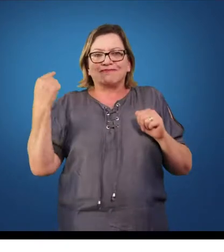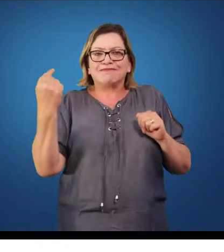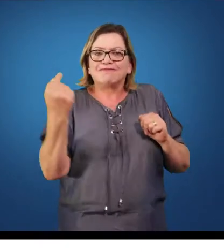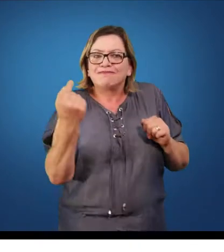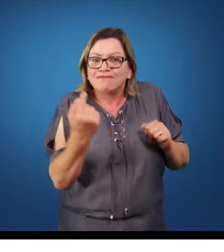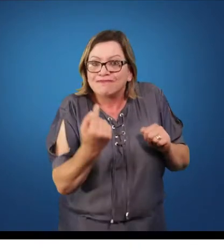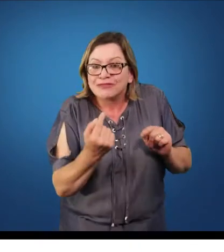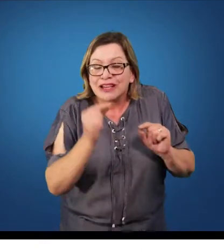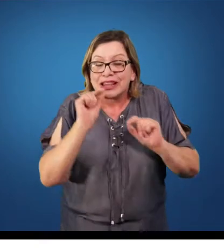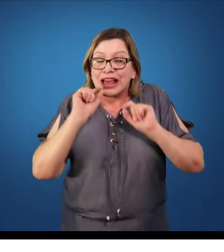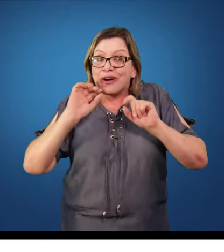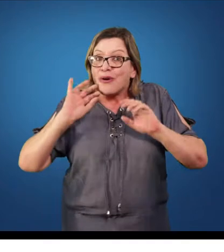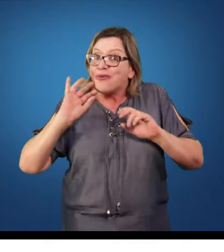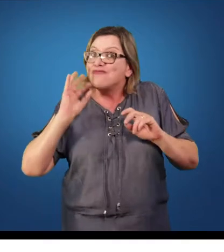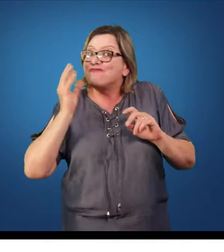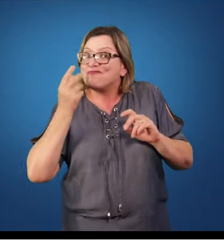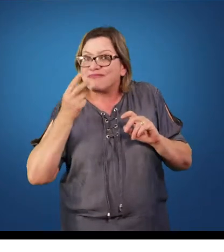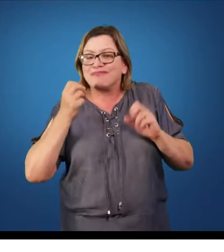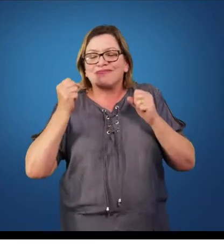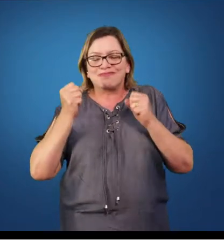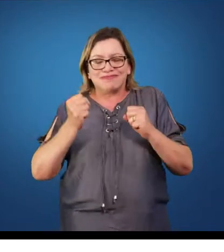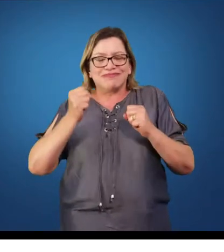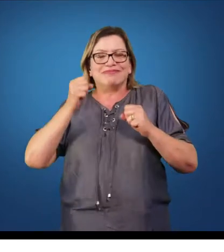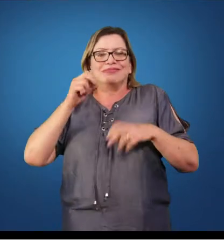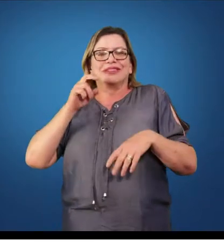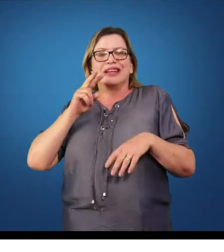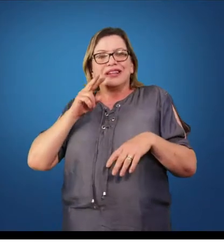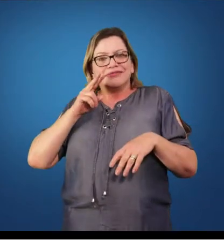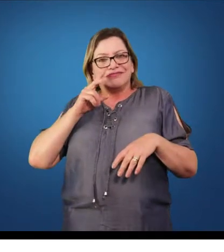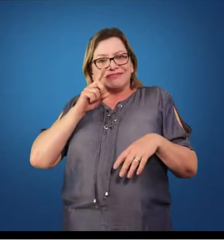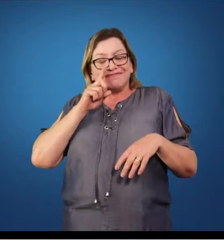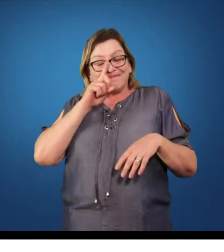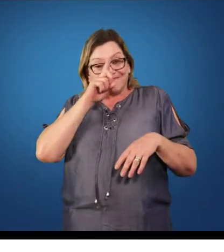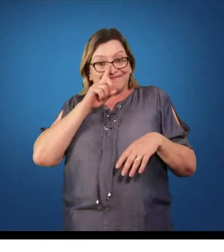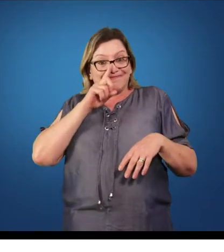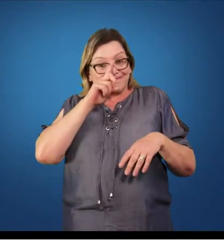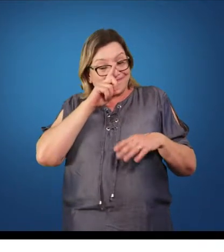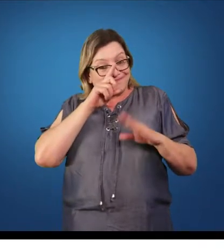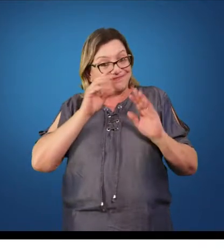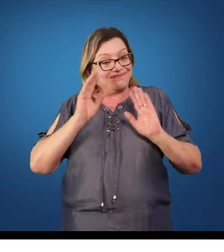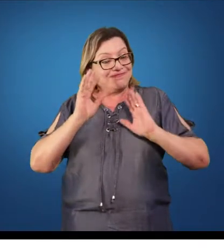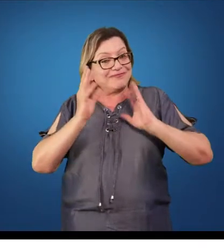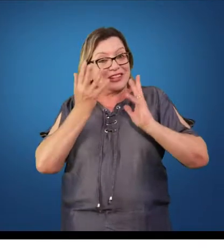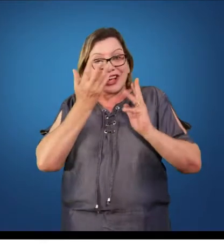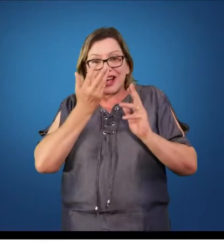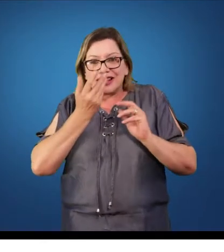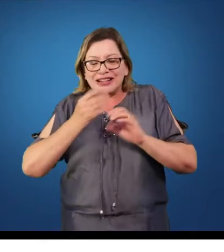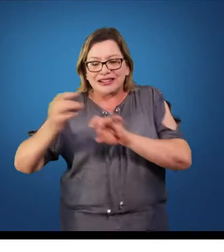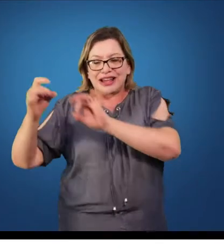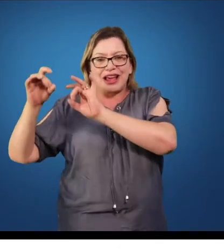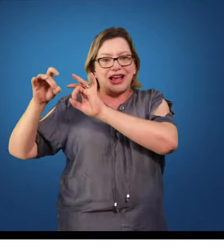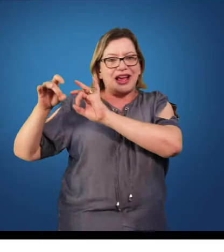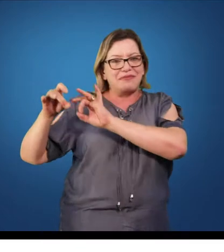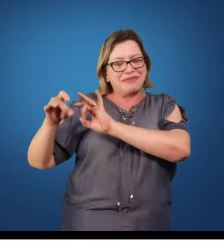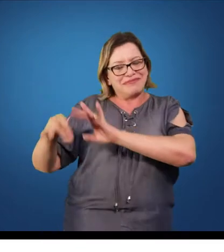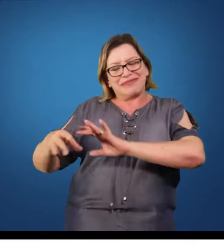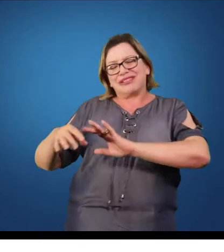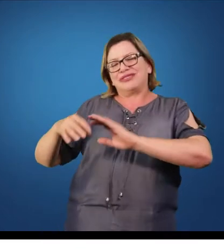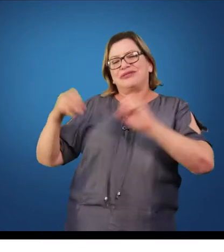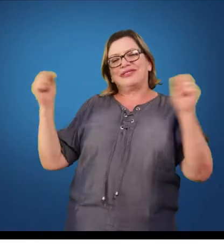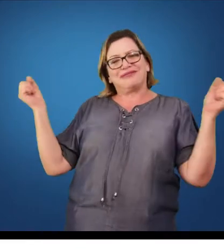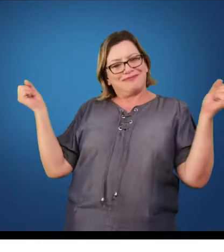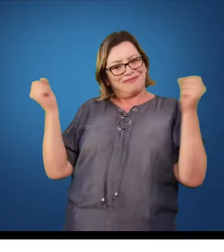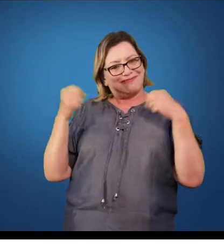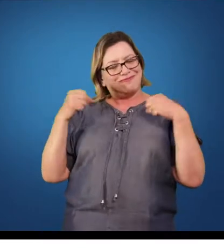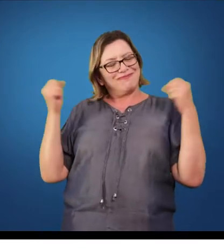num grande risco de que essa criança logo saia e abandone a